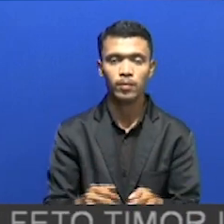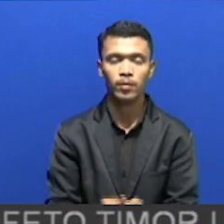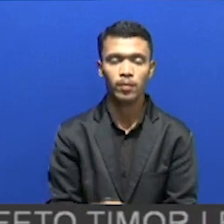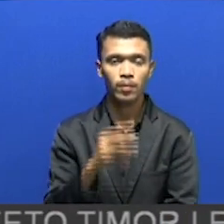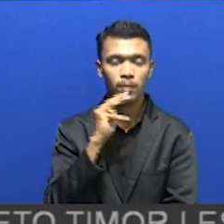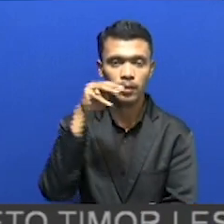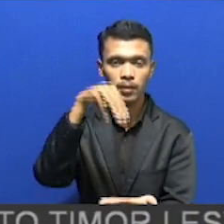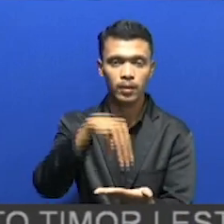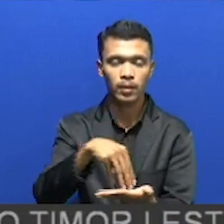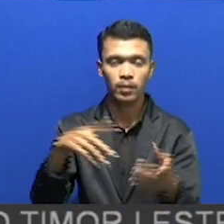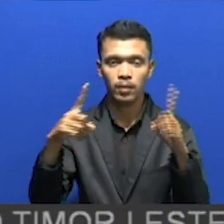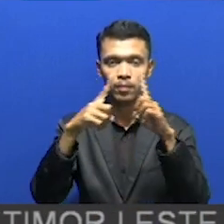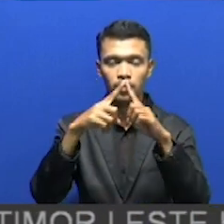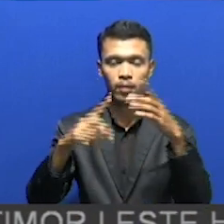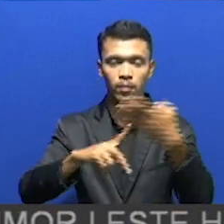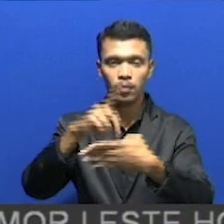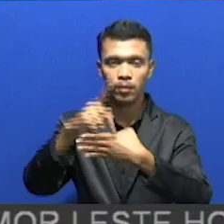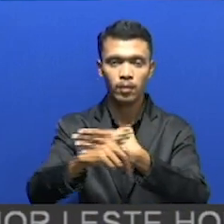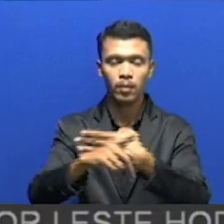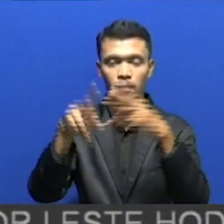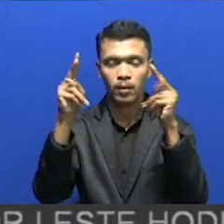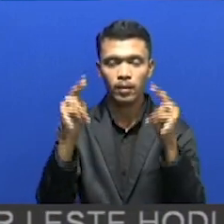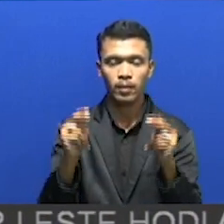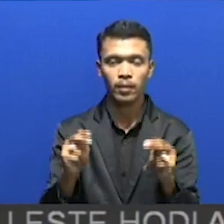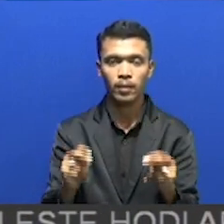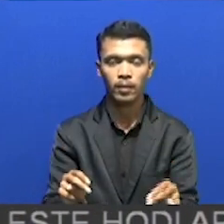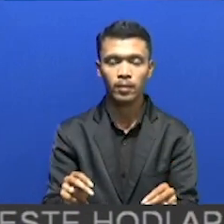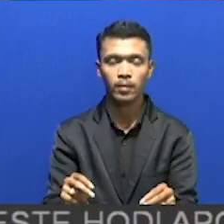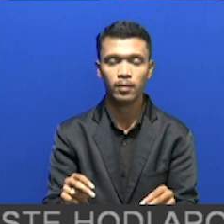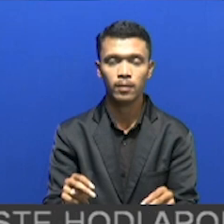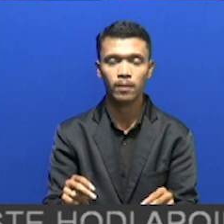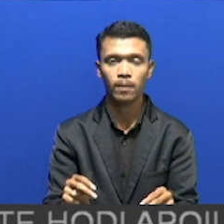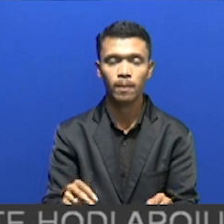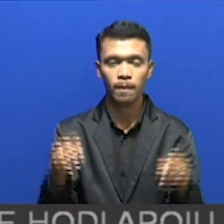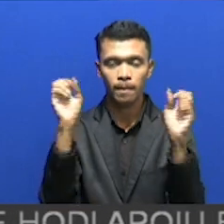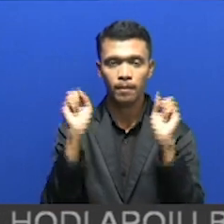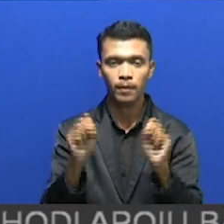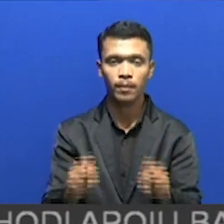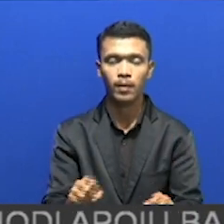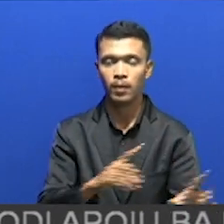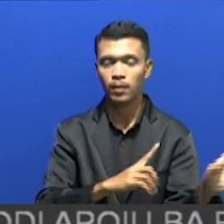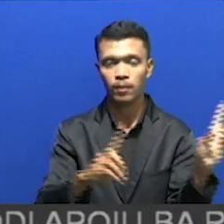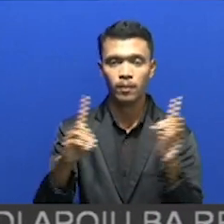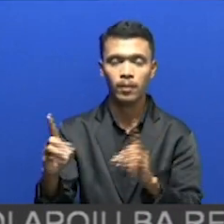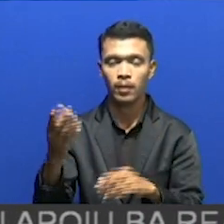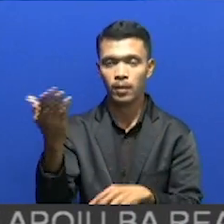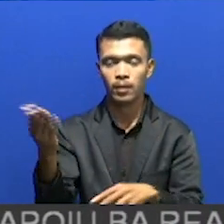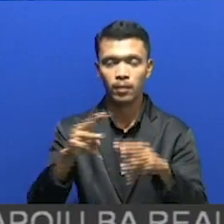Mensagem ela para o programa né? Tem que a 15 tem nevema da dele estabelece em município